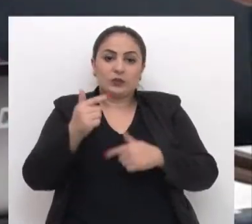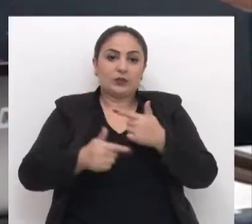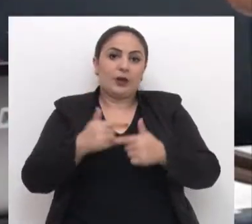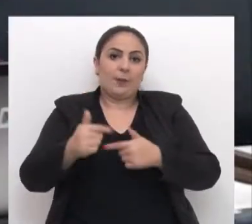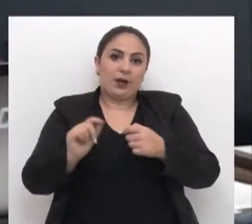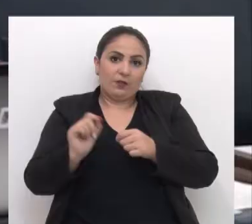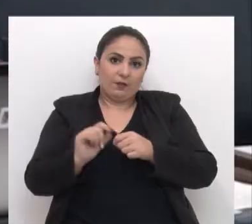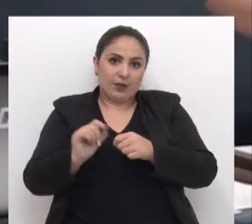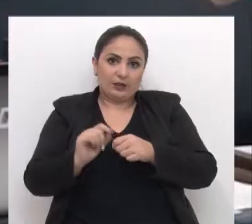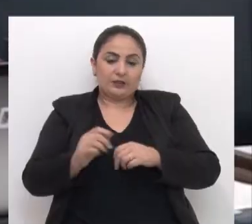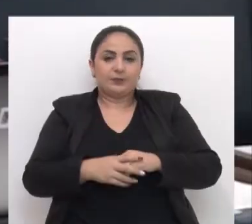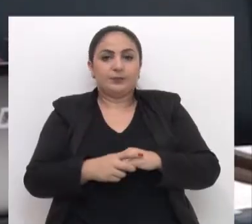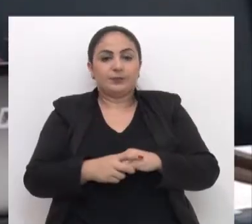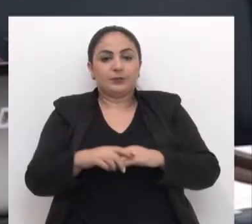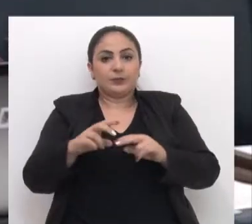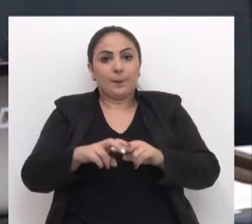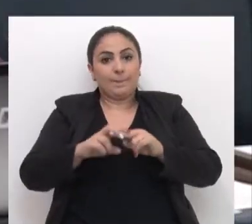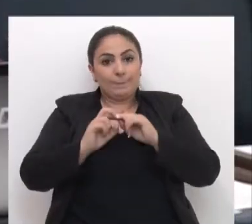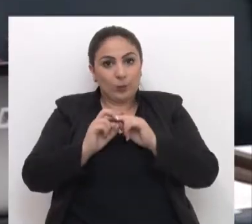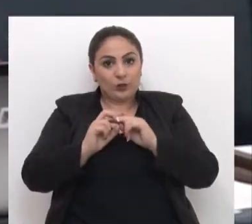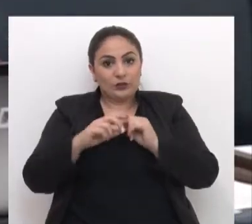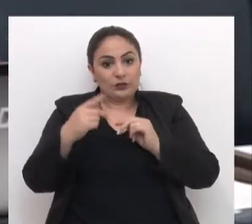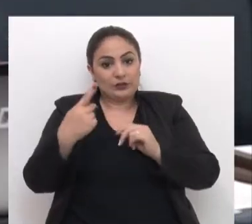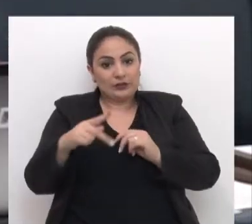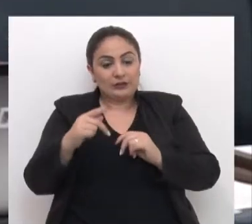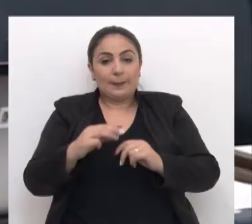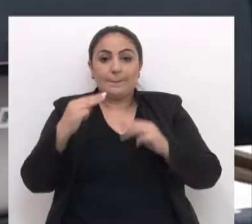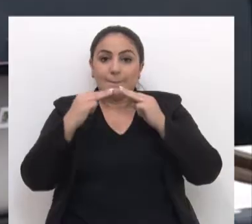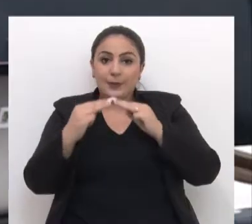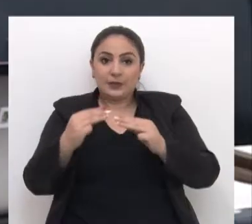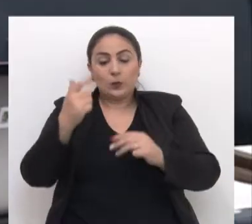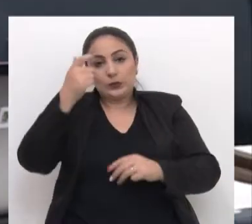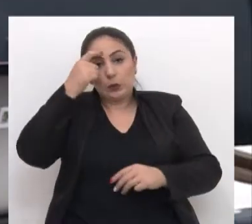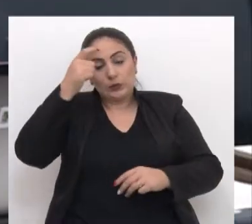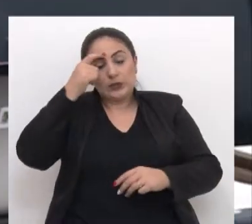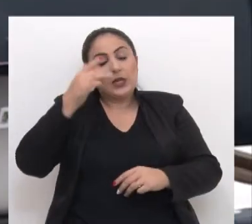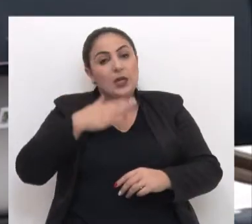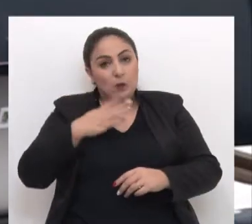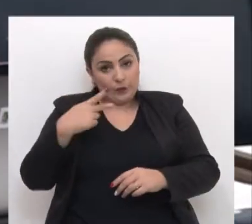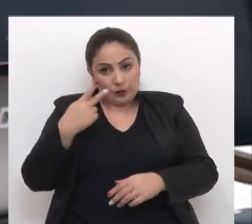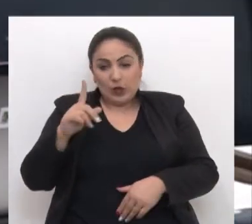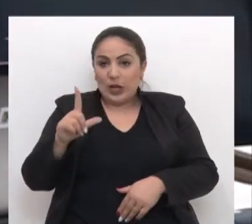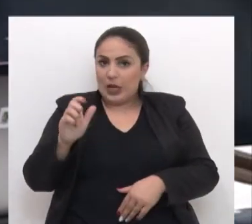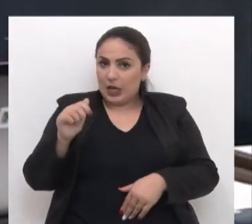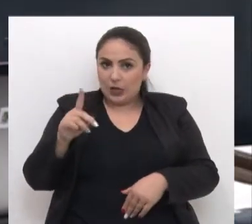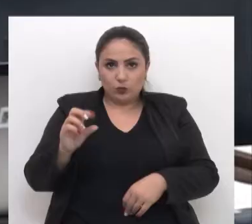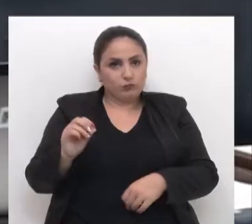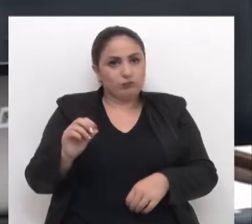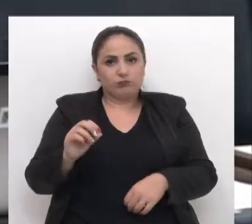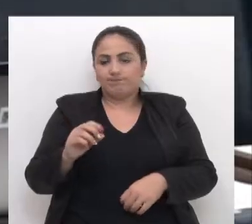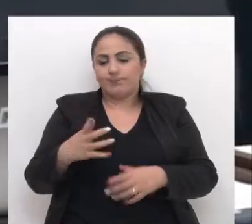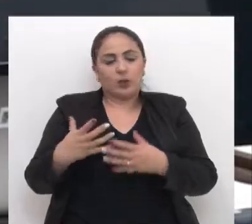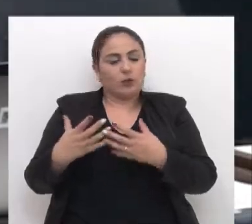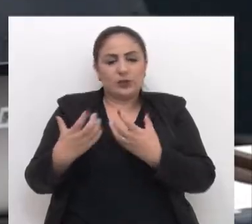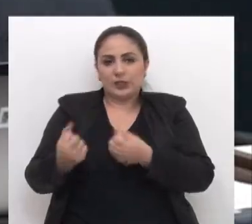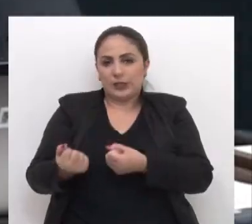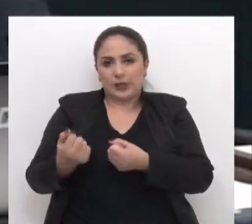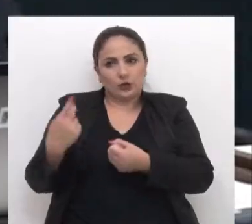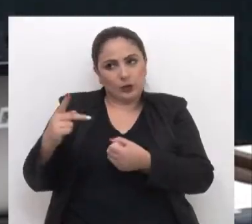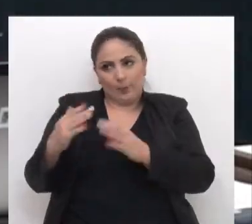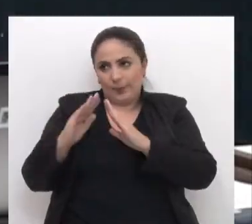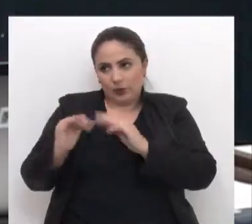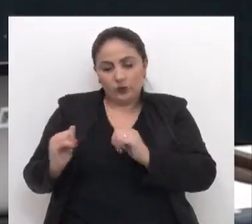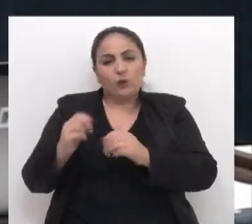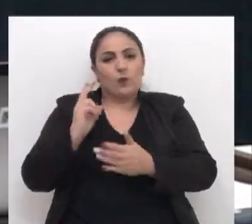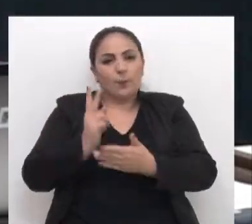não valorizando o trabalho que ela faz. Então, por esse dever de consciência, eu vou, vereador Leandro, não atender